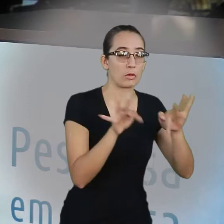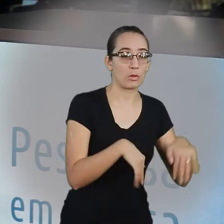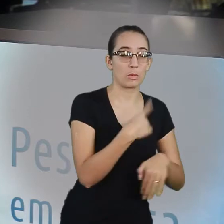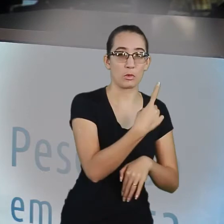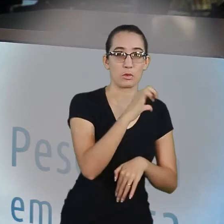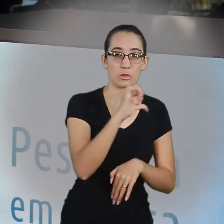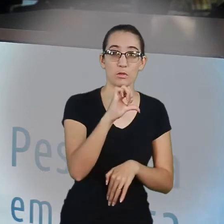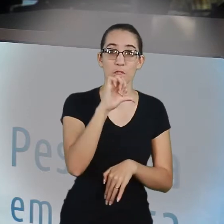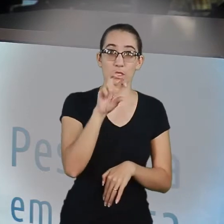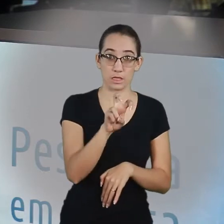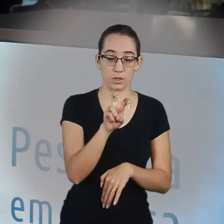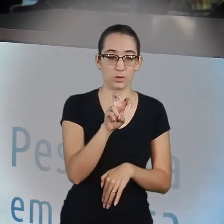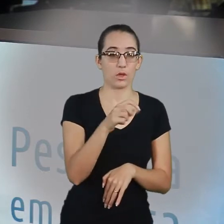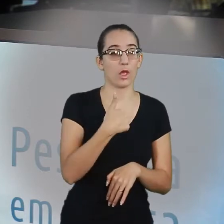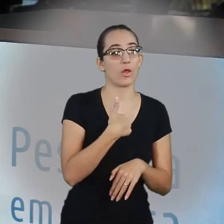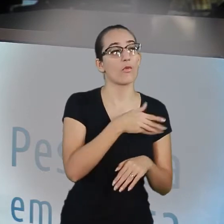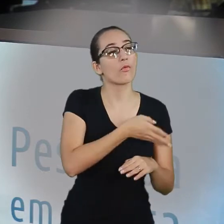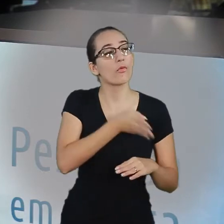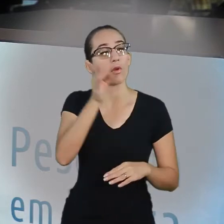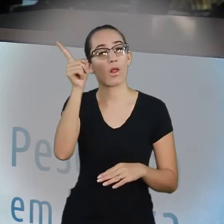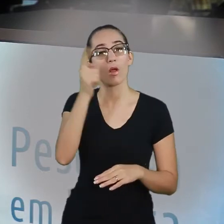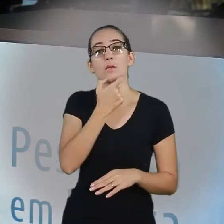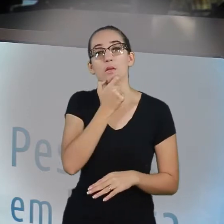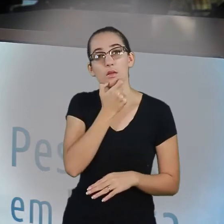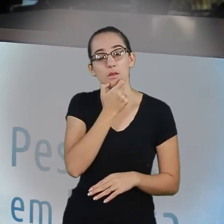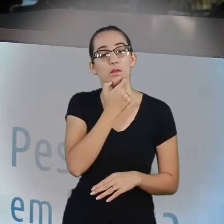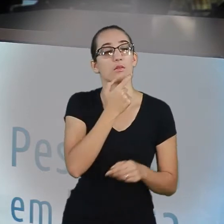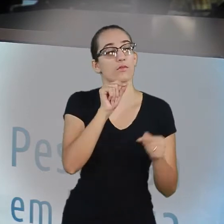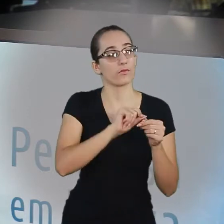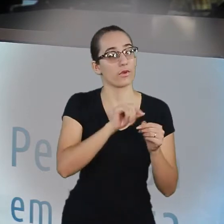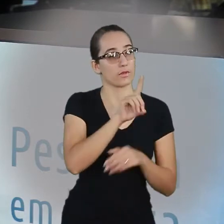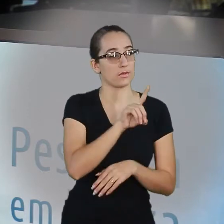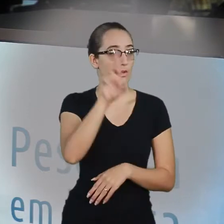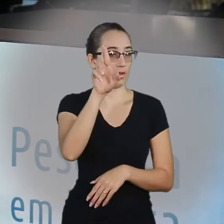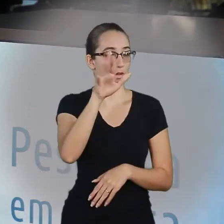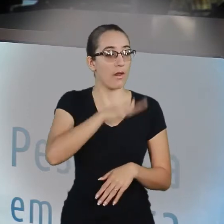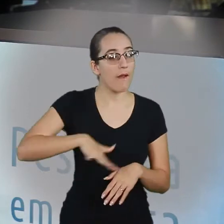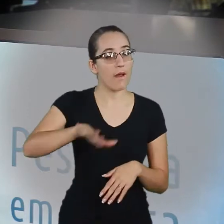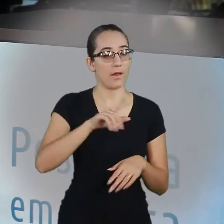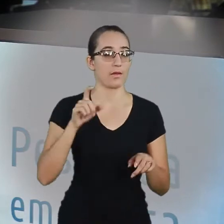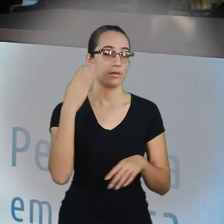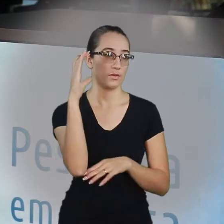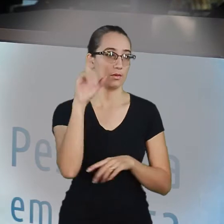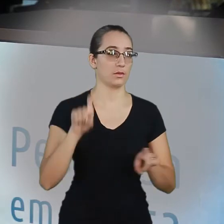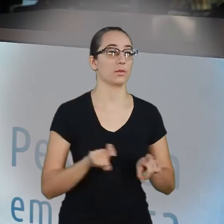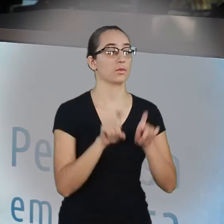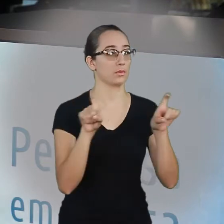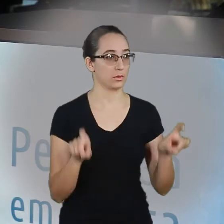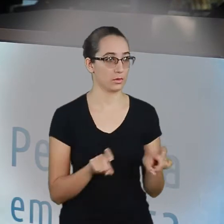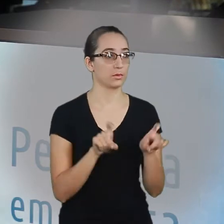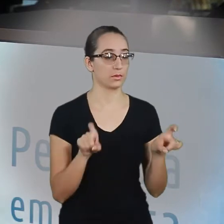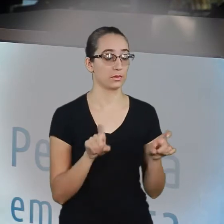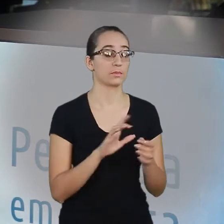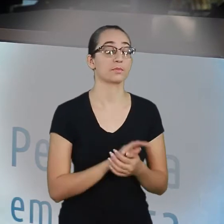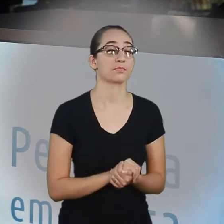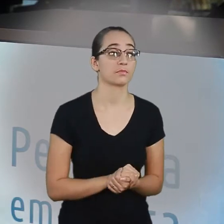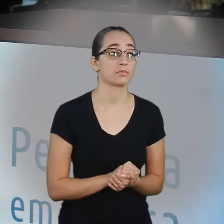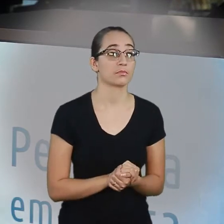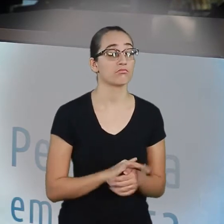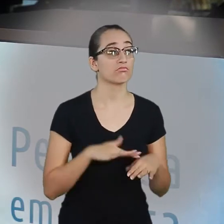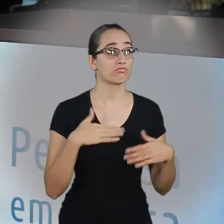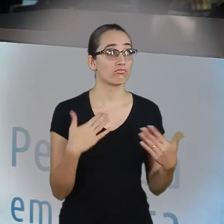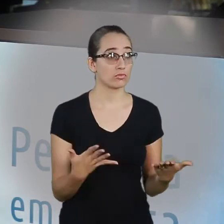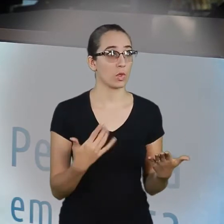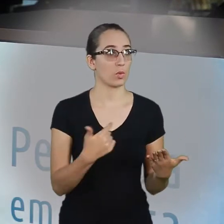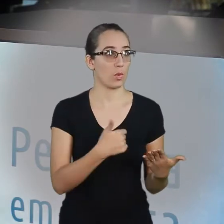fazer doutorado no Imperial College em Londres, na área de Ciência da Computação. Então, a minha